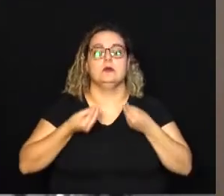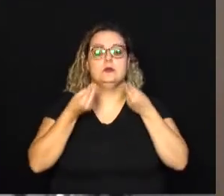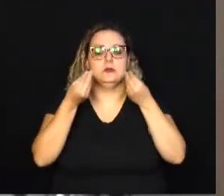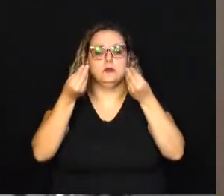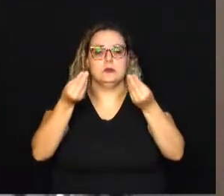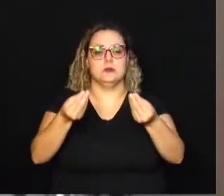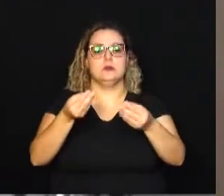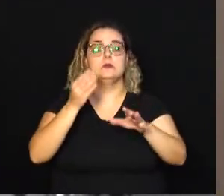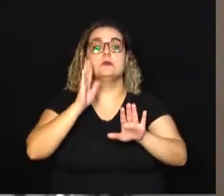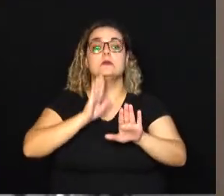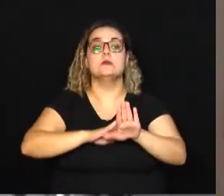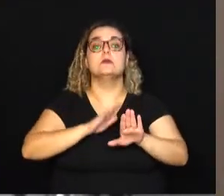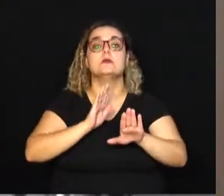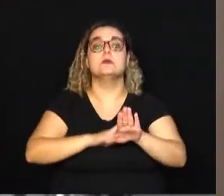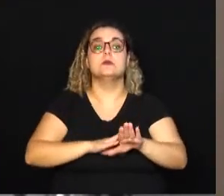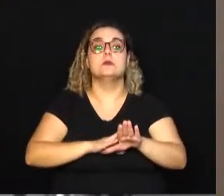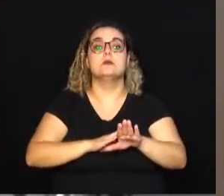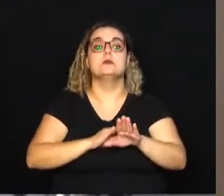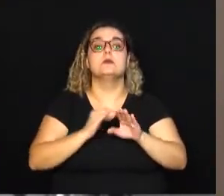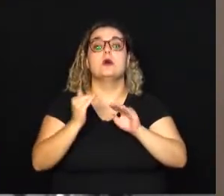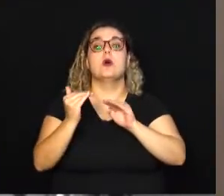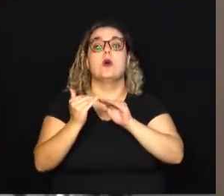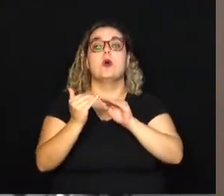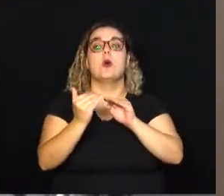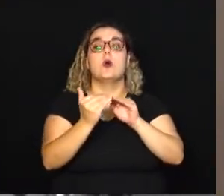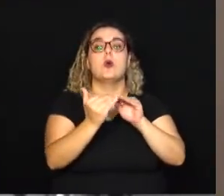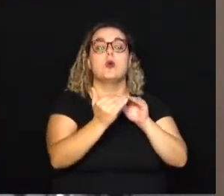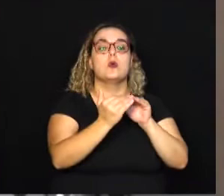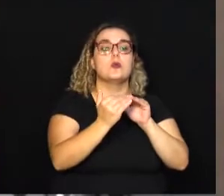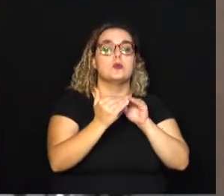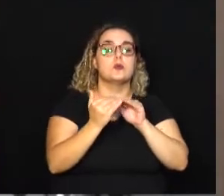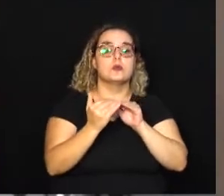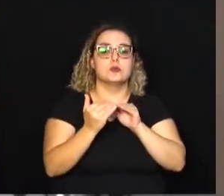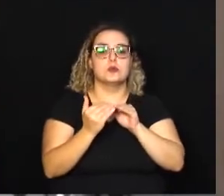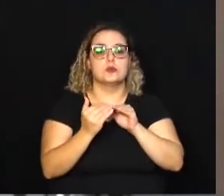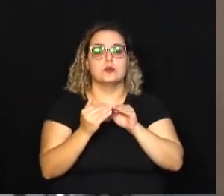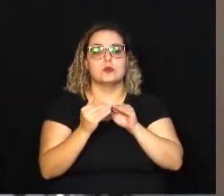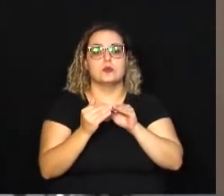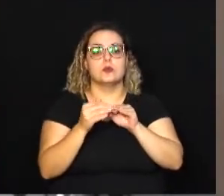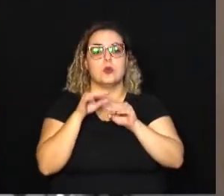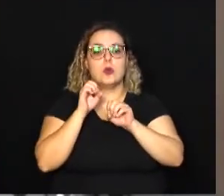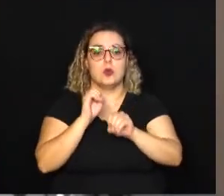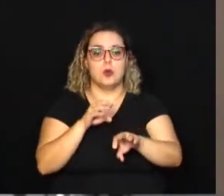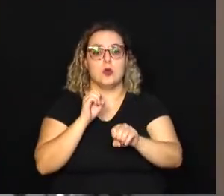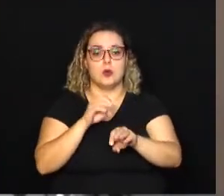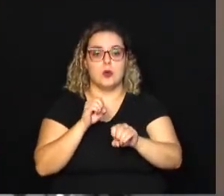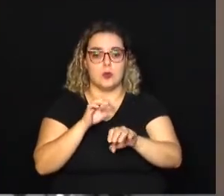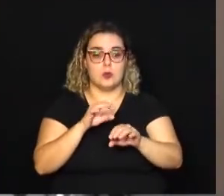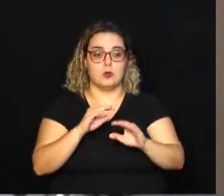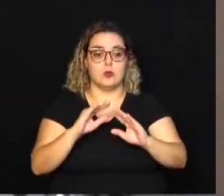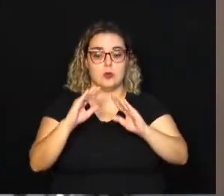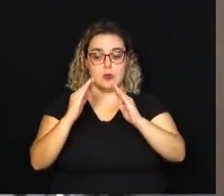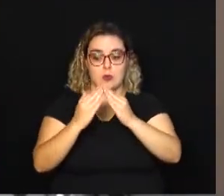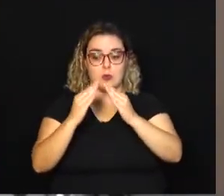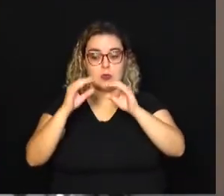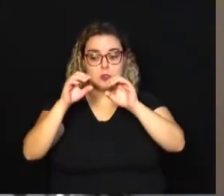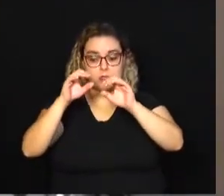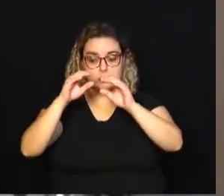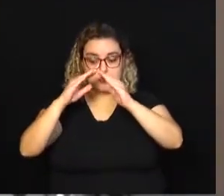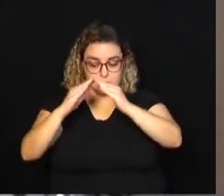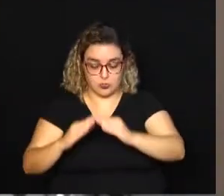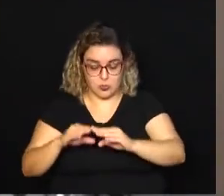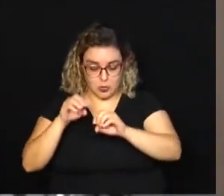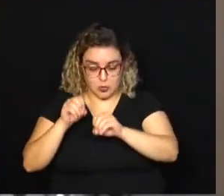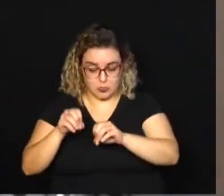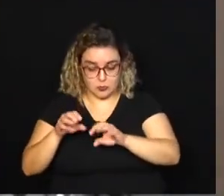sejam atividades compatíveis com um ensino remoto. Ensino remoto é uma coisa